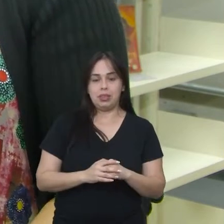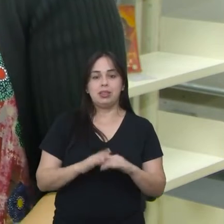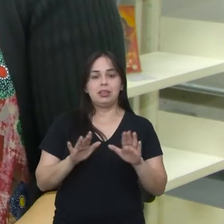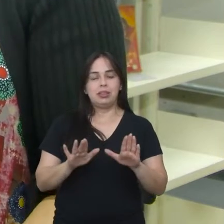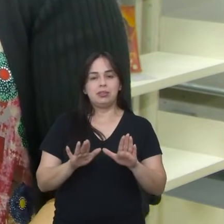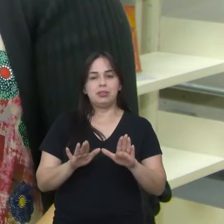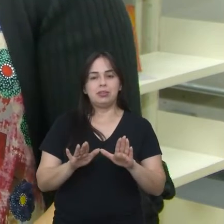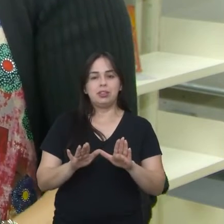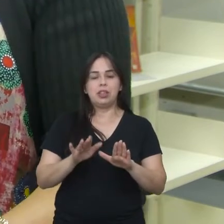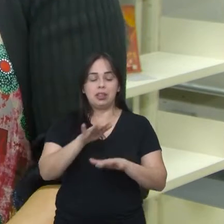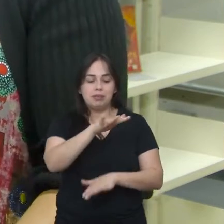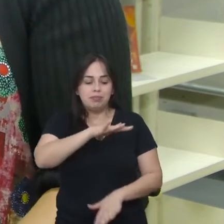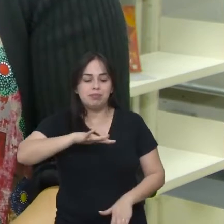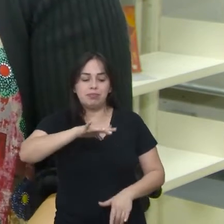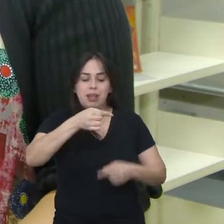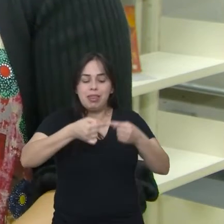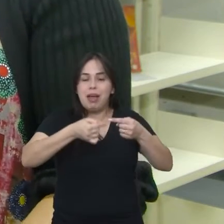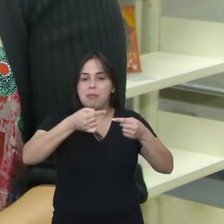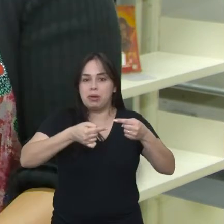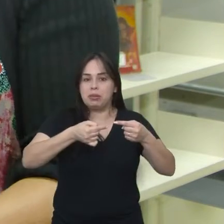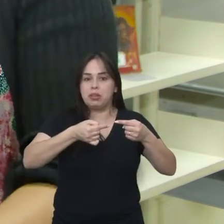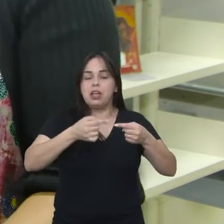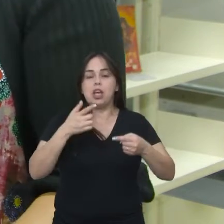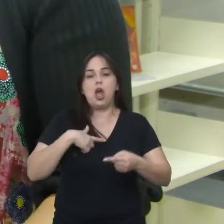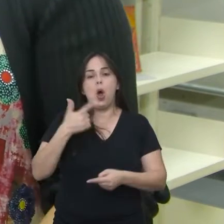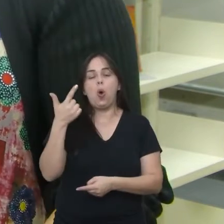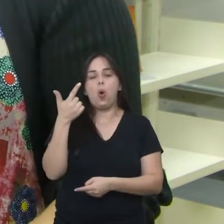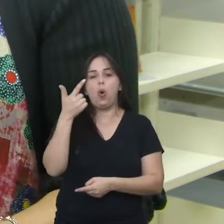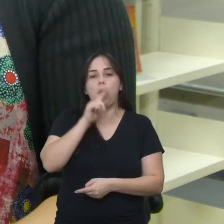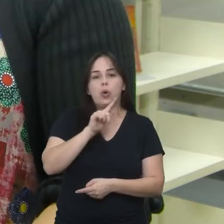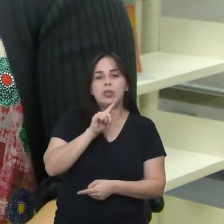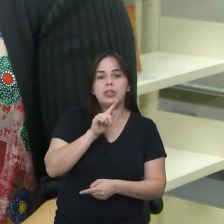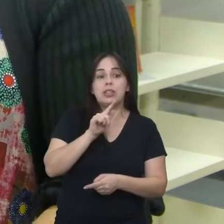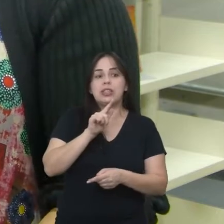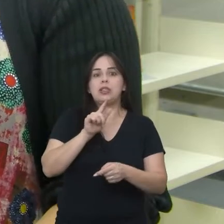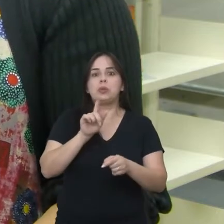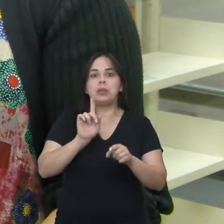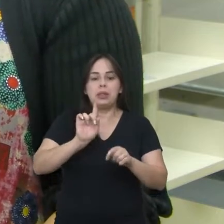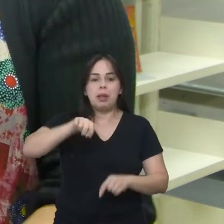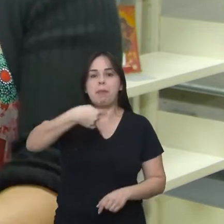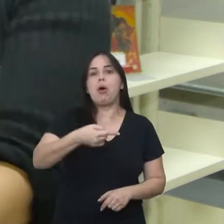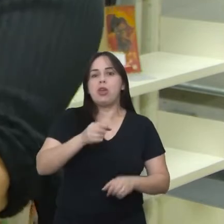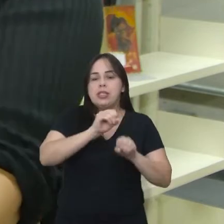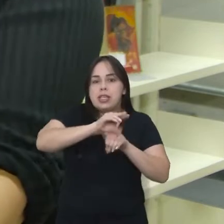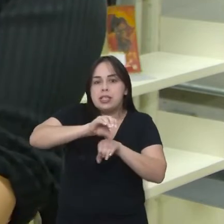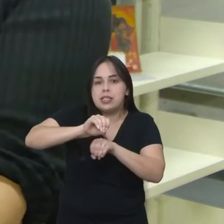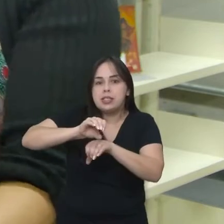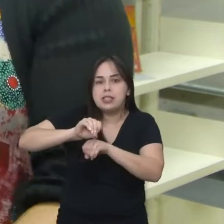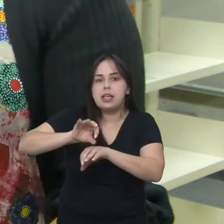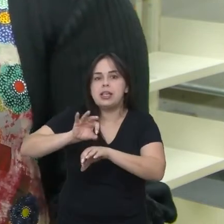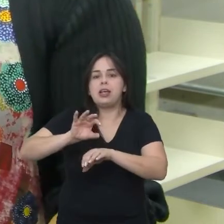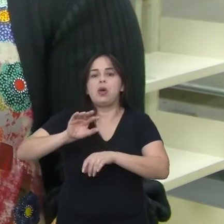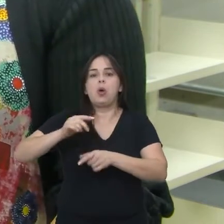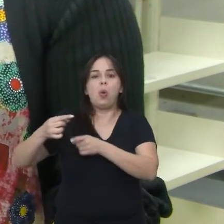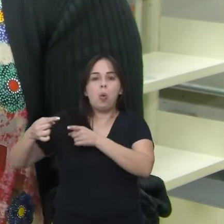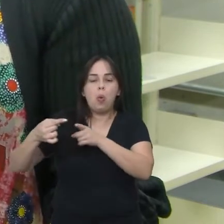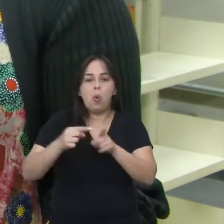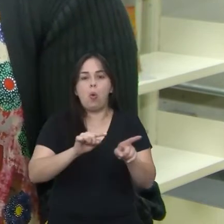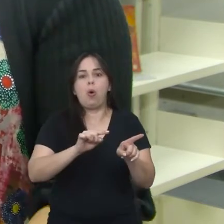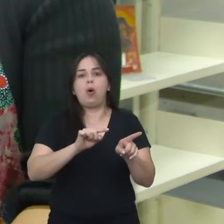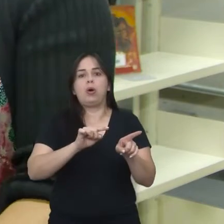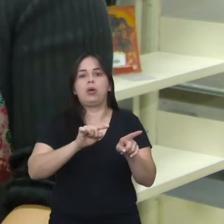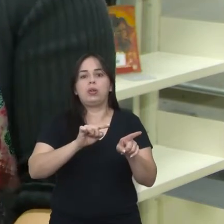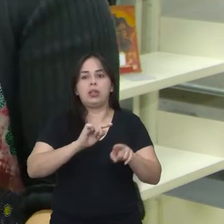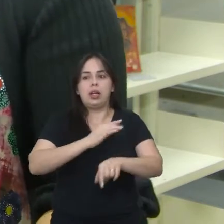porque somente por meio, né, da política pública que eu consigo fazer educação, né? Uma